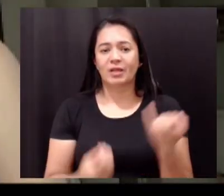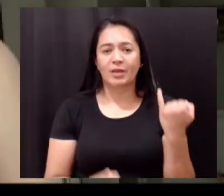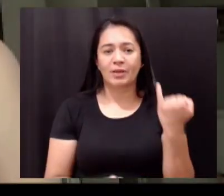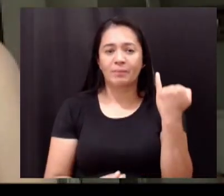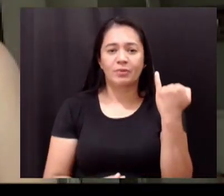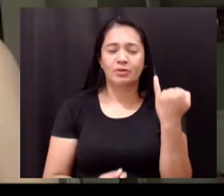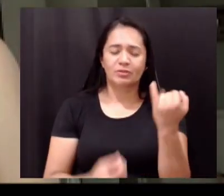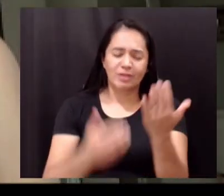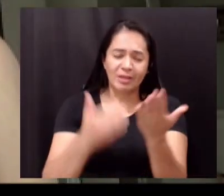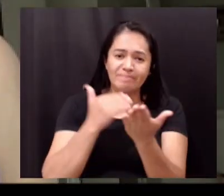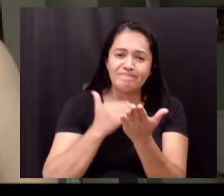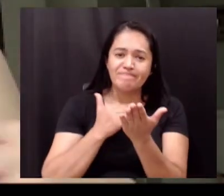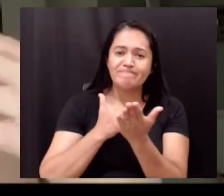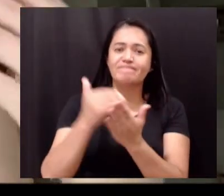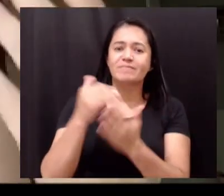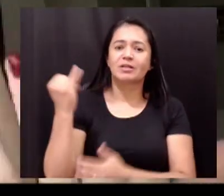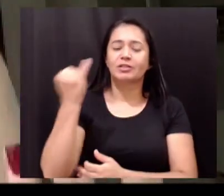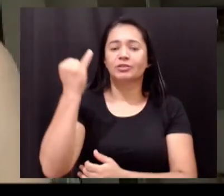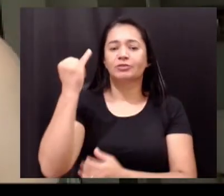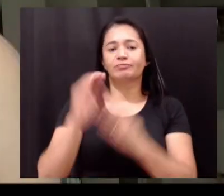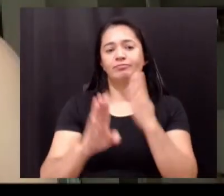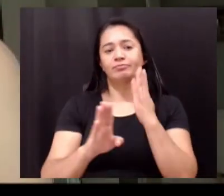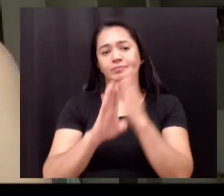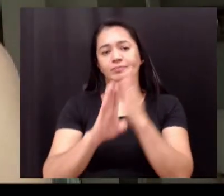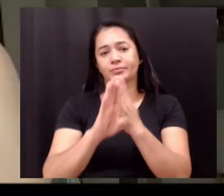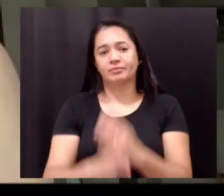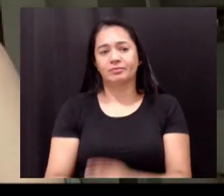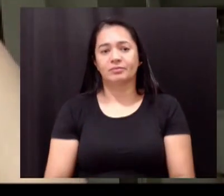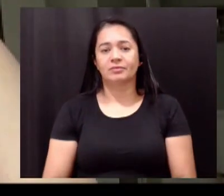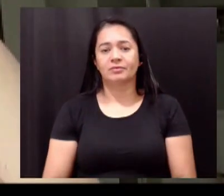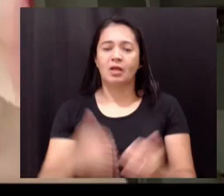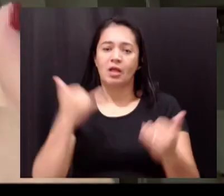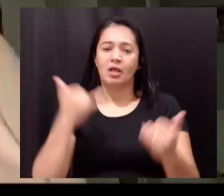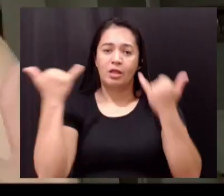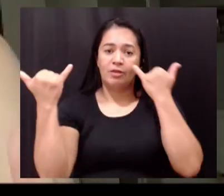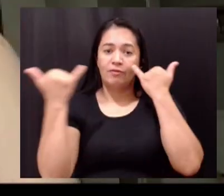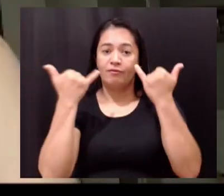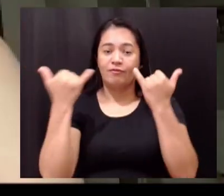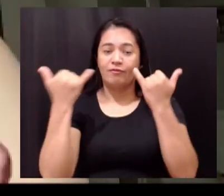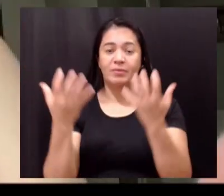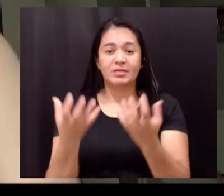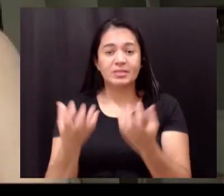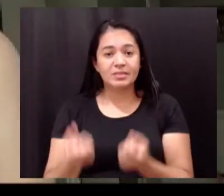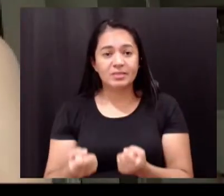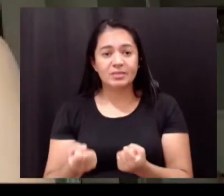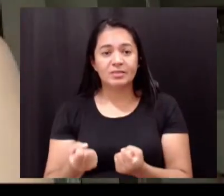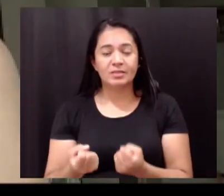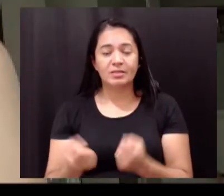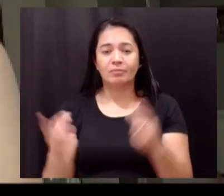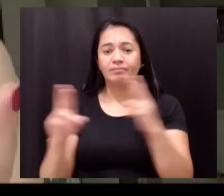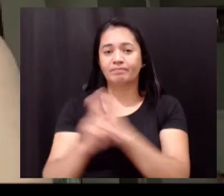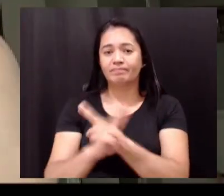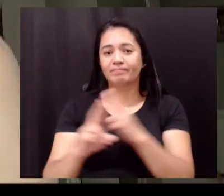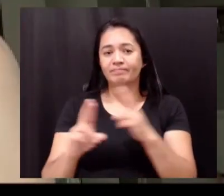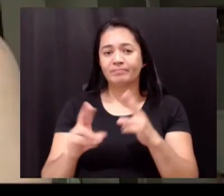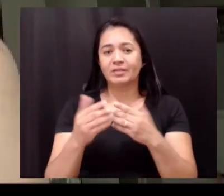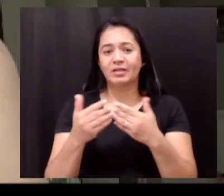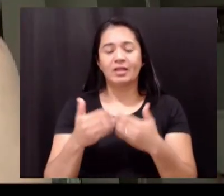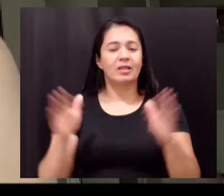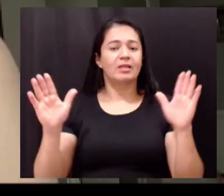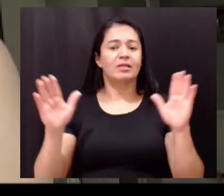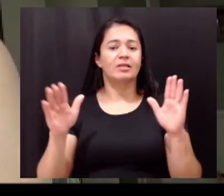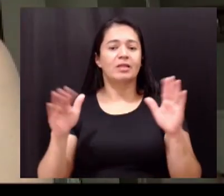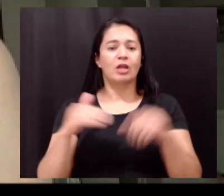do diagnóstico. Receber informações, ter uma boa relação, estar aberto a falar tudo isso com o seu